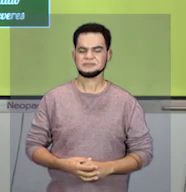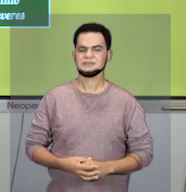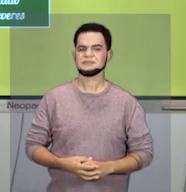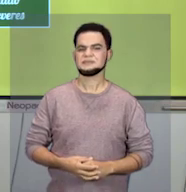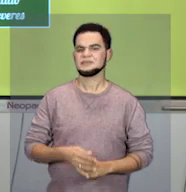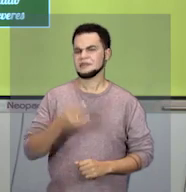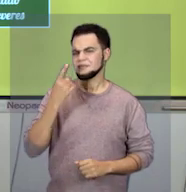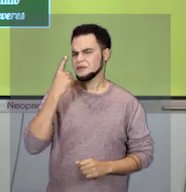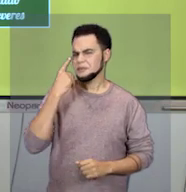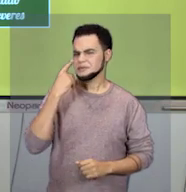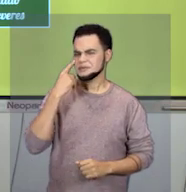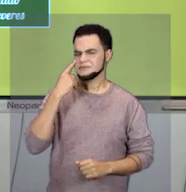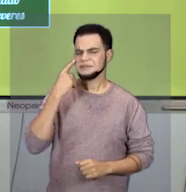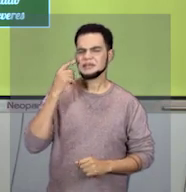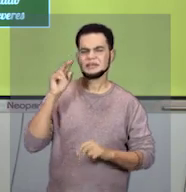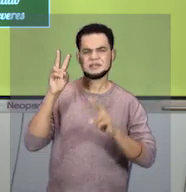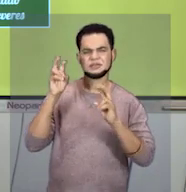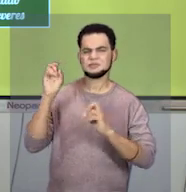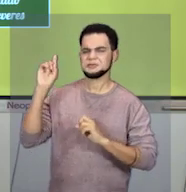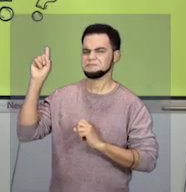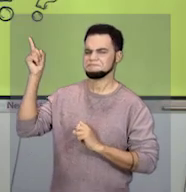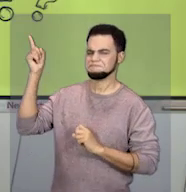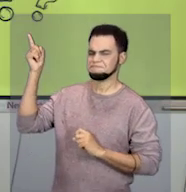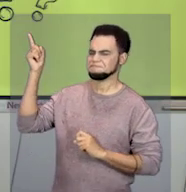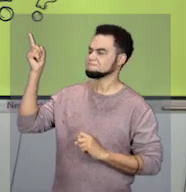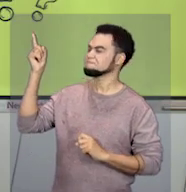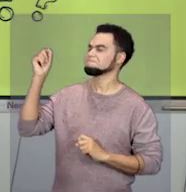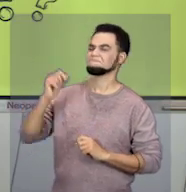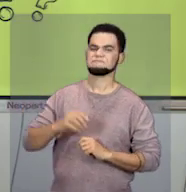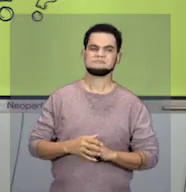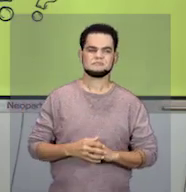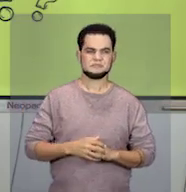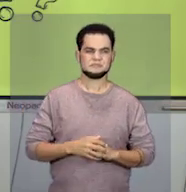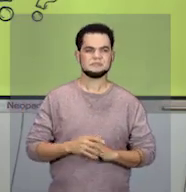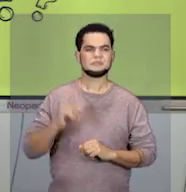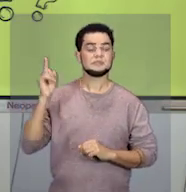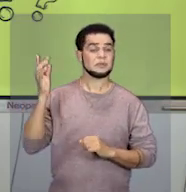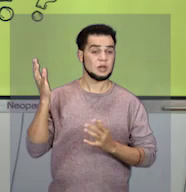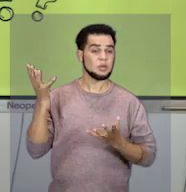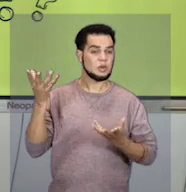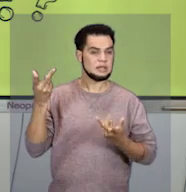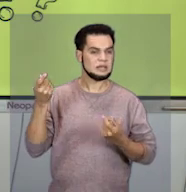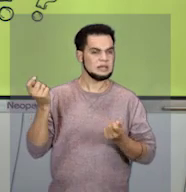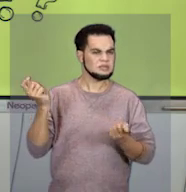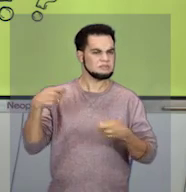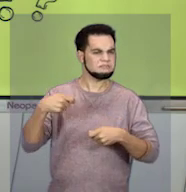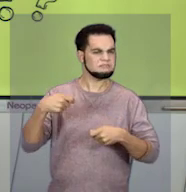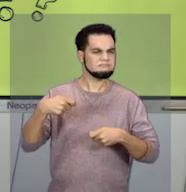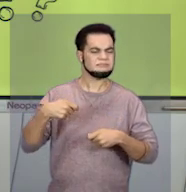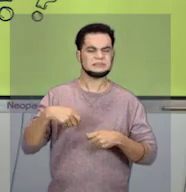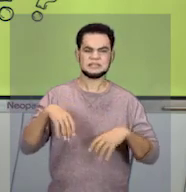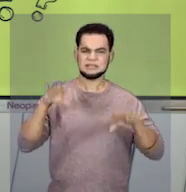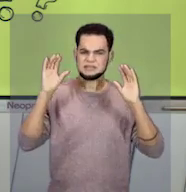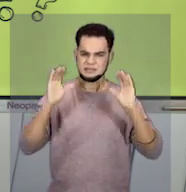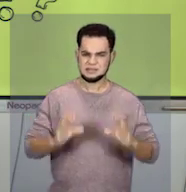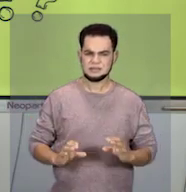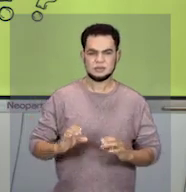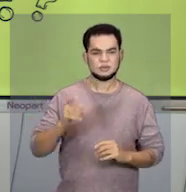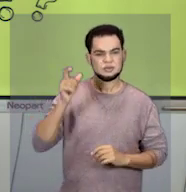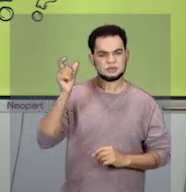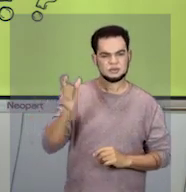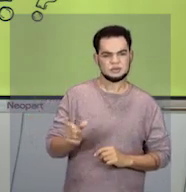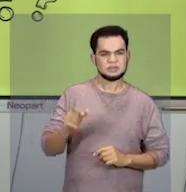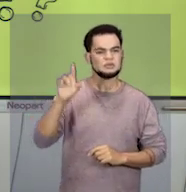calma nesse quadro verde aqui, olha lá. Qualidade de ser cidadão, sujeito de